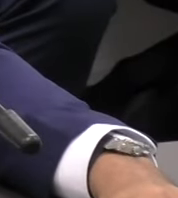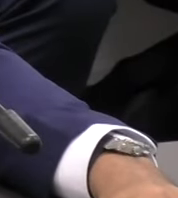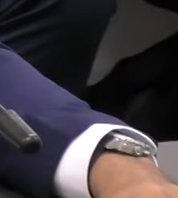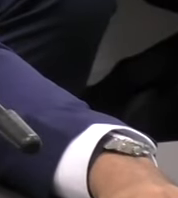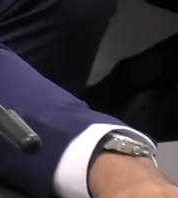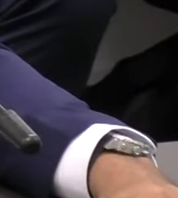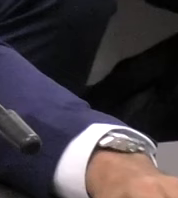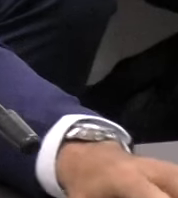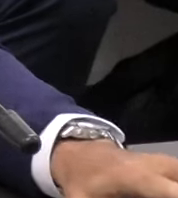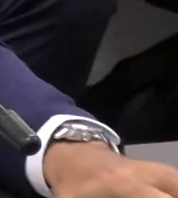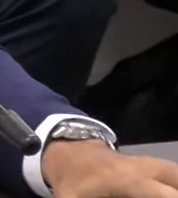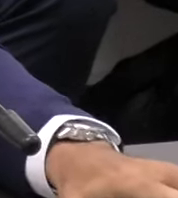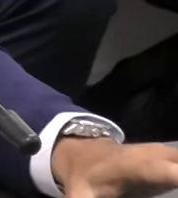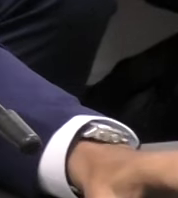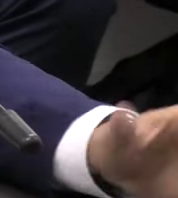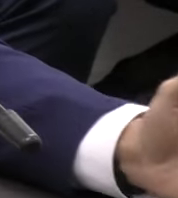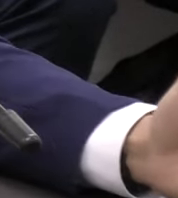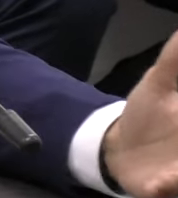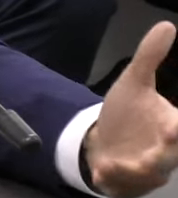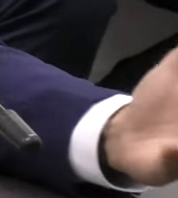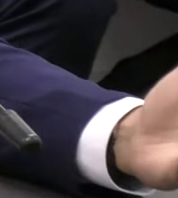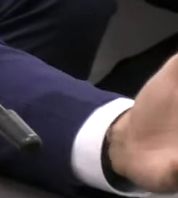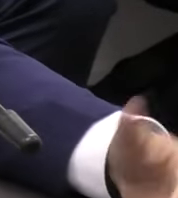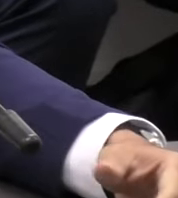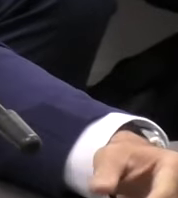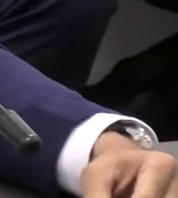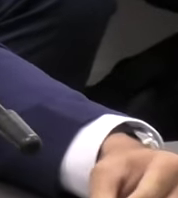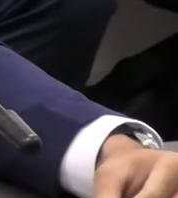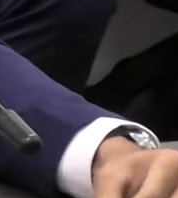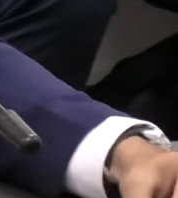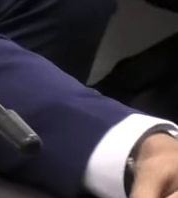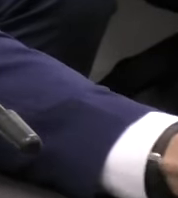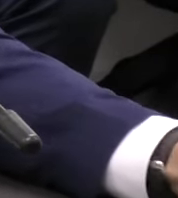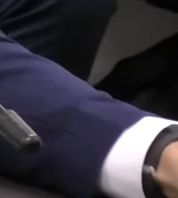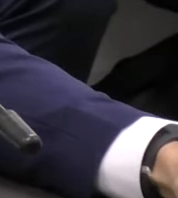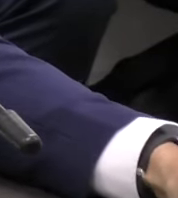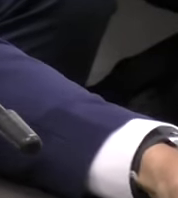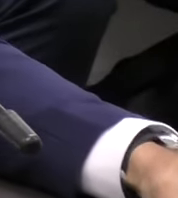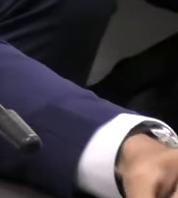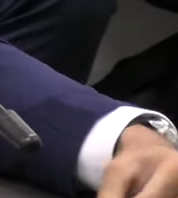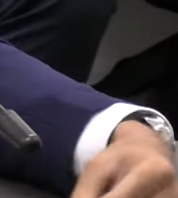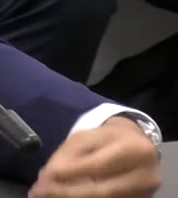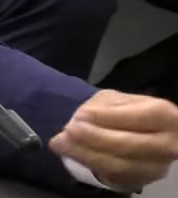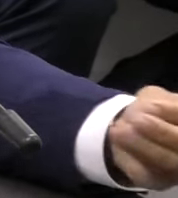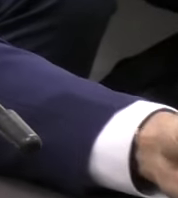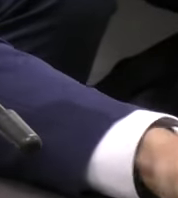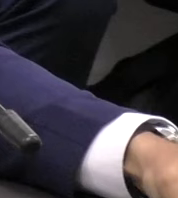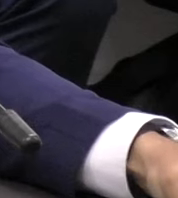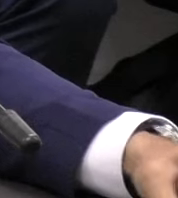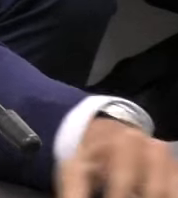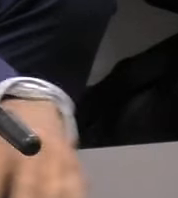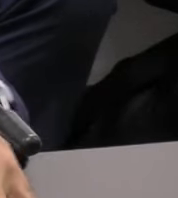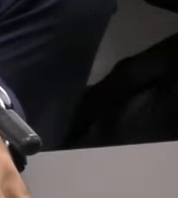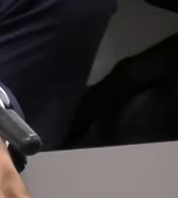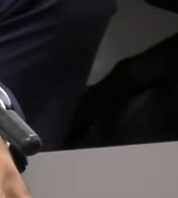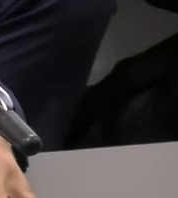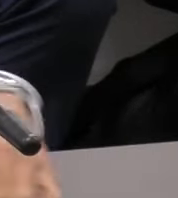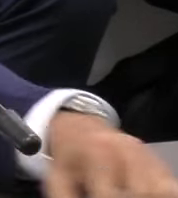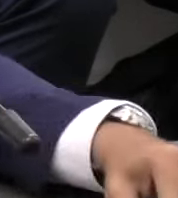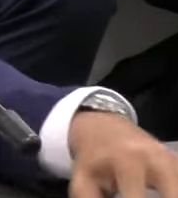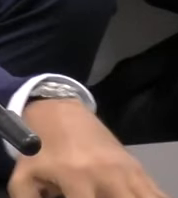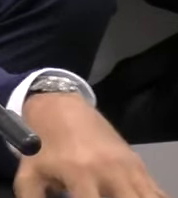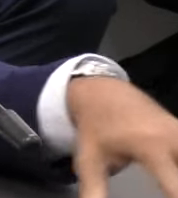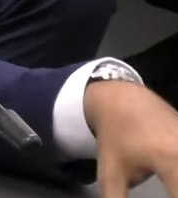Verônica e no que diz respeito a essa questão essa essa esse esclarecimento que ela prestou com relação ao ao